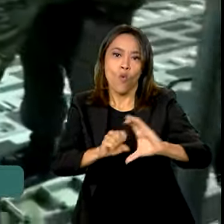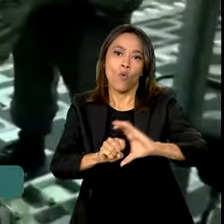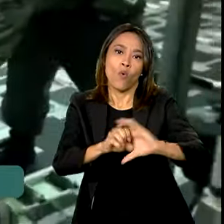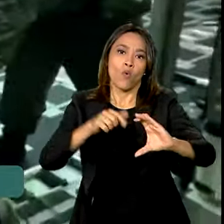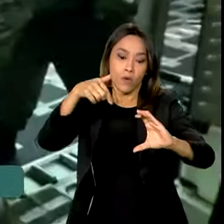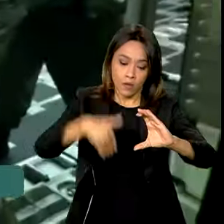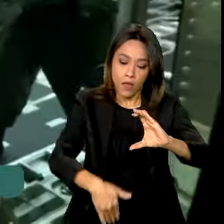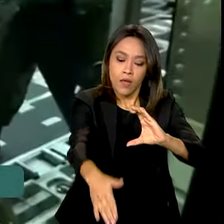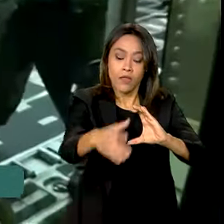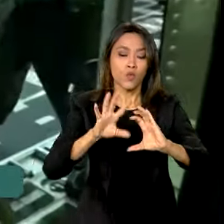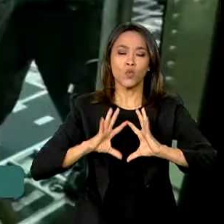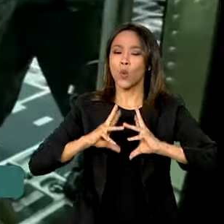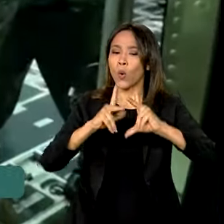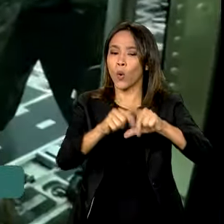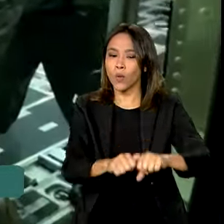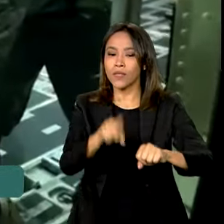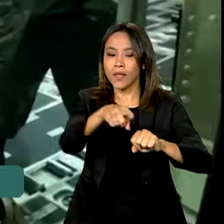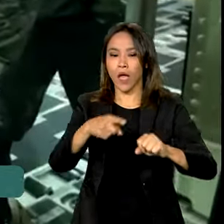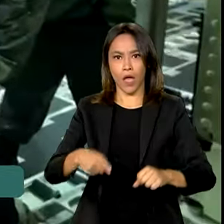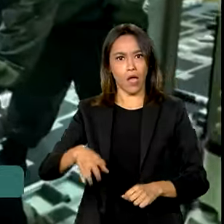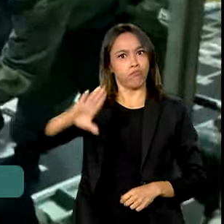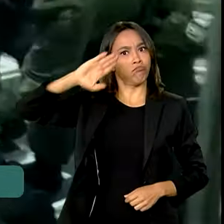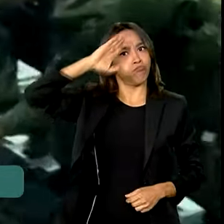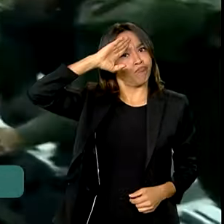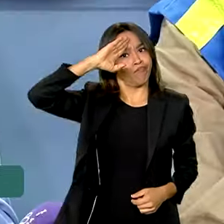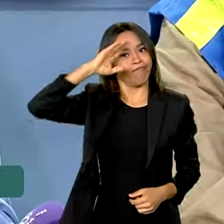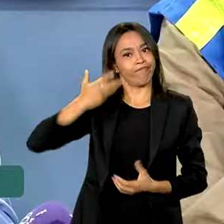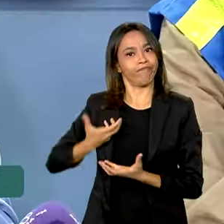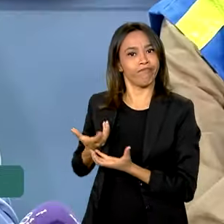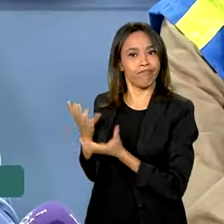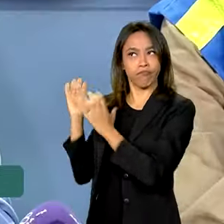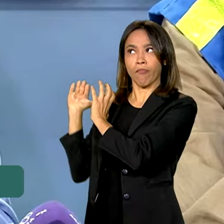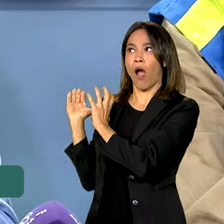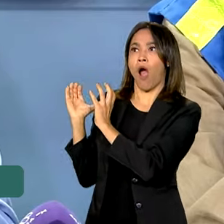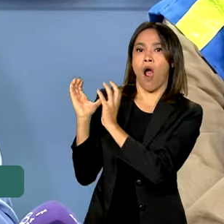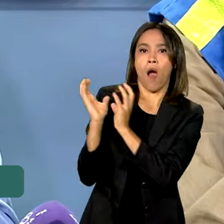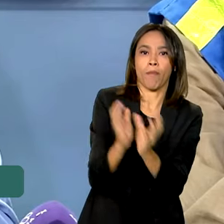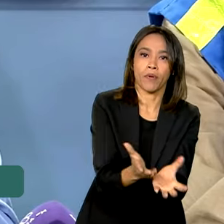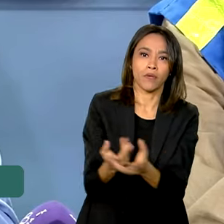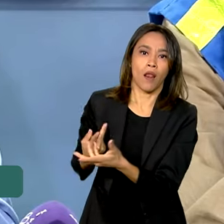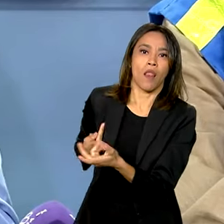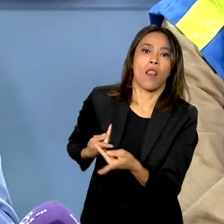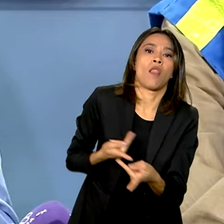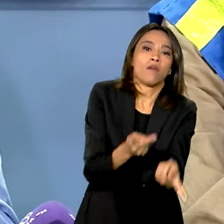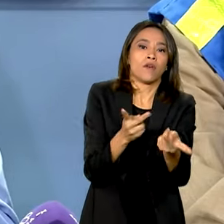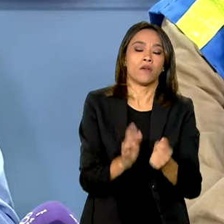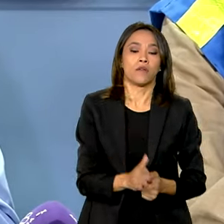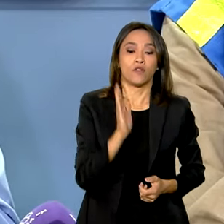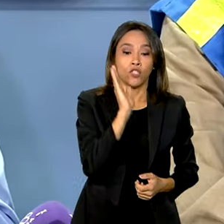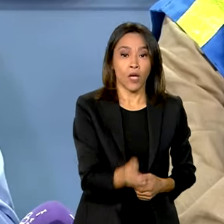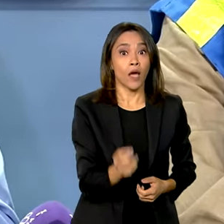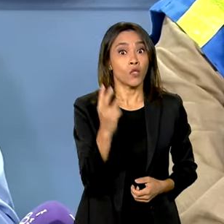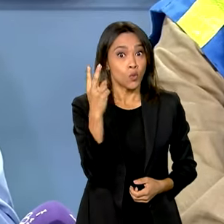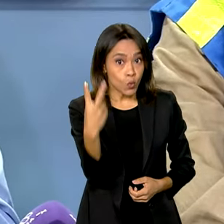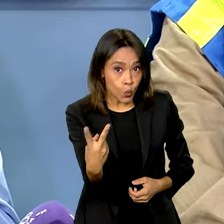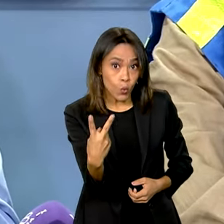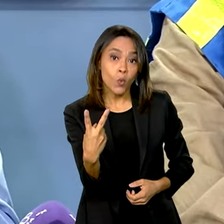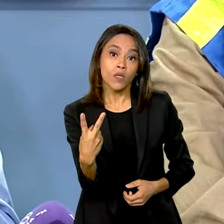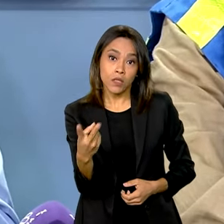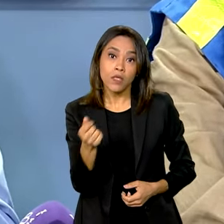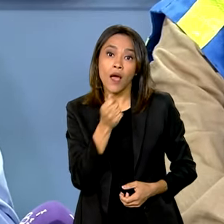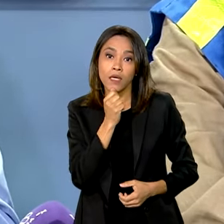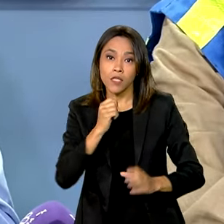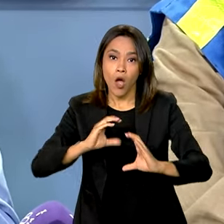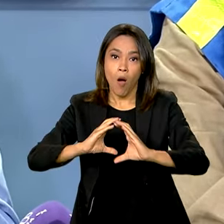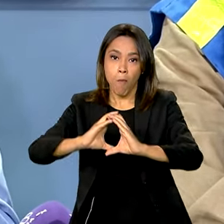todas transportadas pelas Forças Armadas. Já temos 2 operando, mais 2 serão instaladas, já chegaram, né,